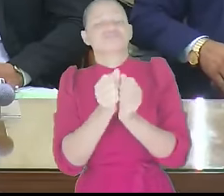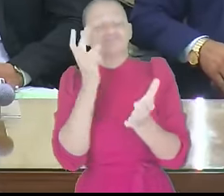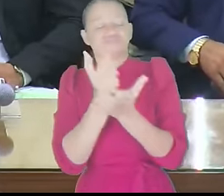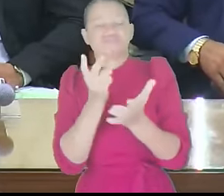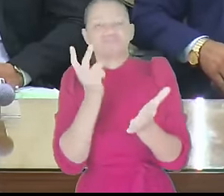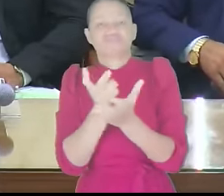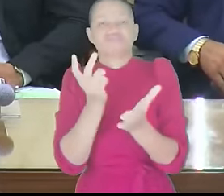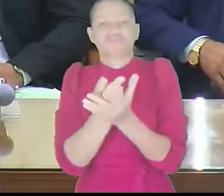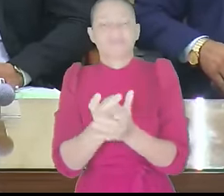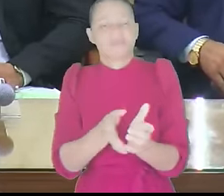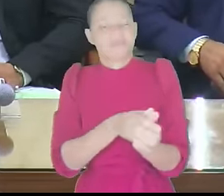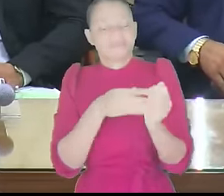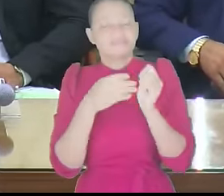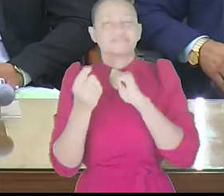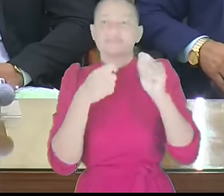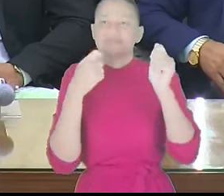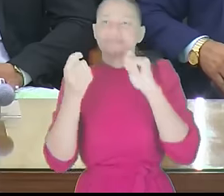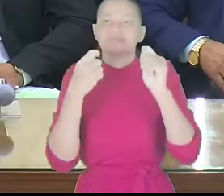Aleluia!